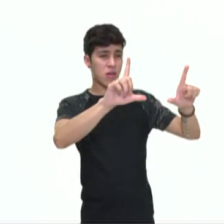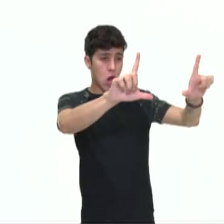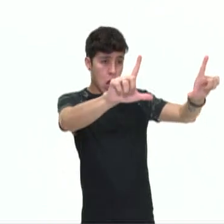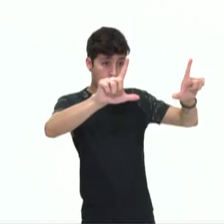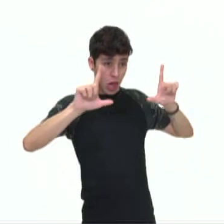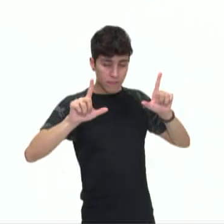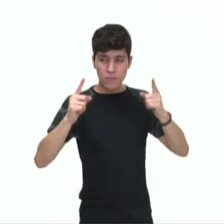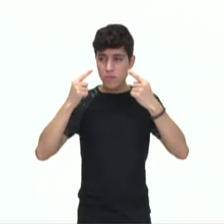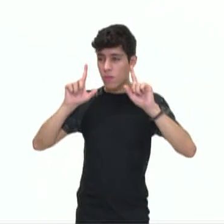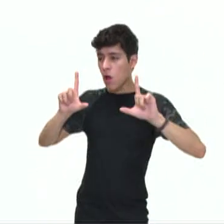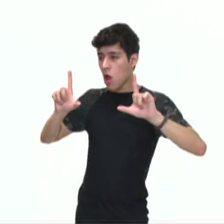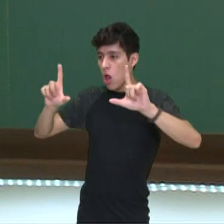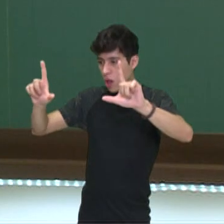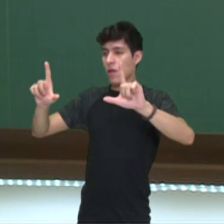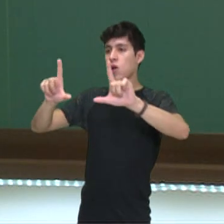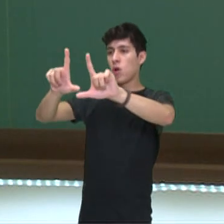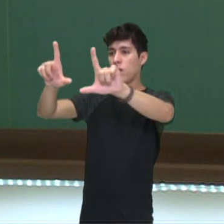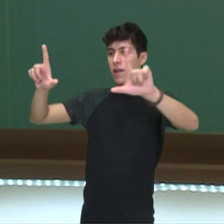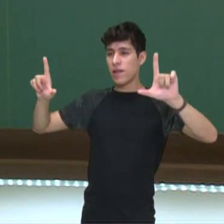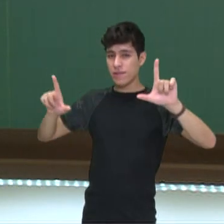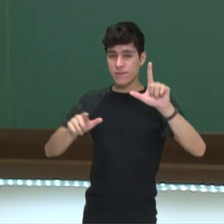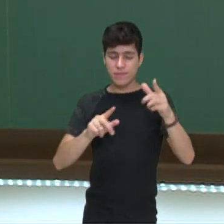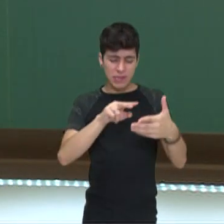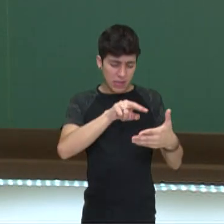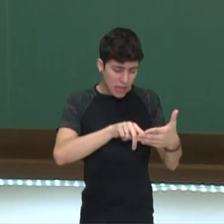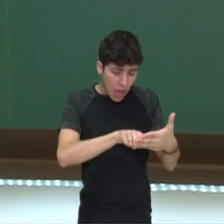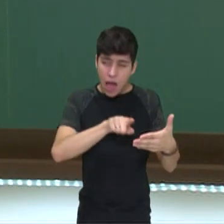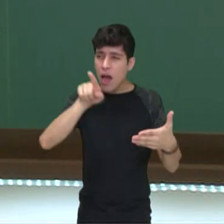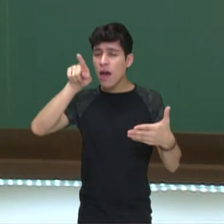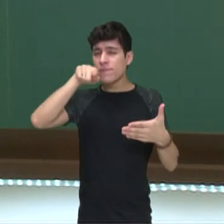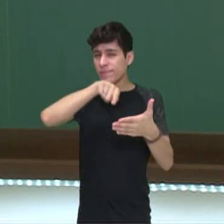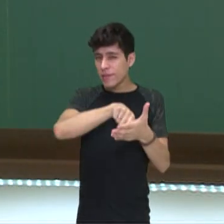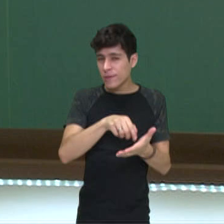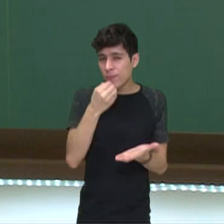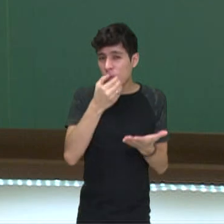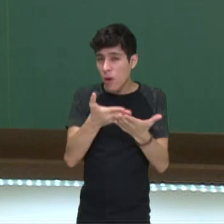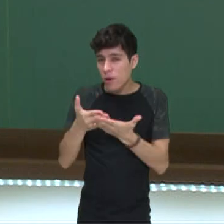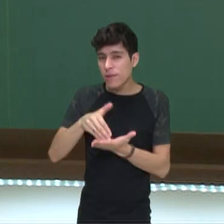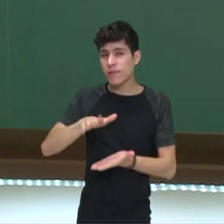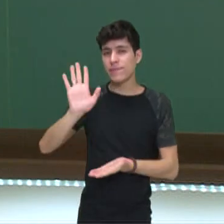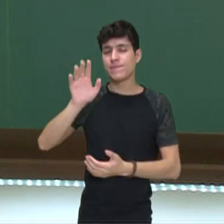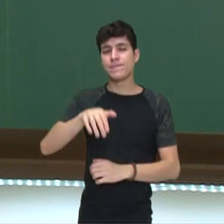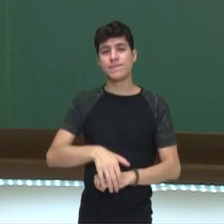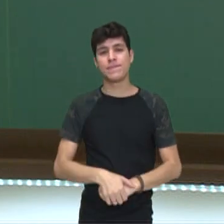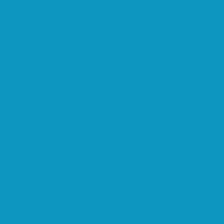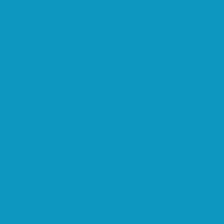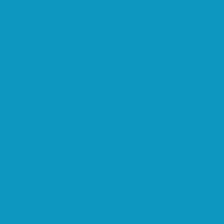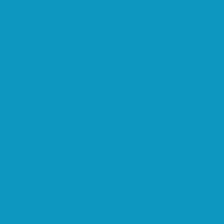quantidade de camadas na OLED. Leiam sobre isso, bons estudos e até!